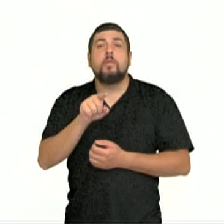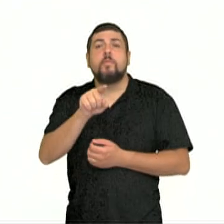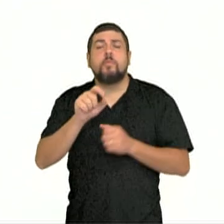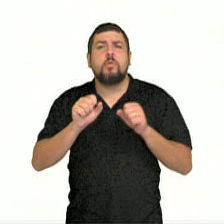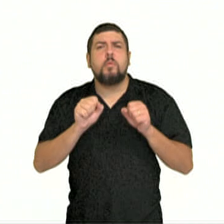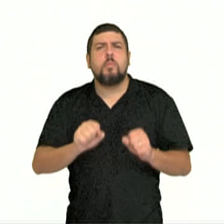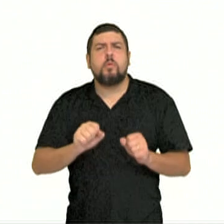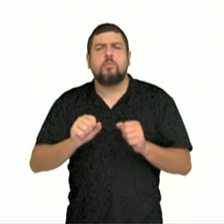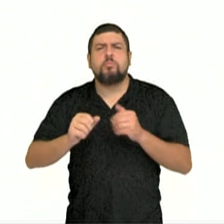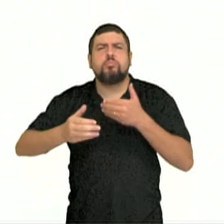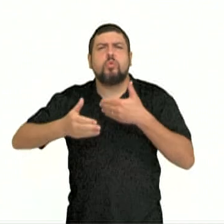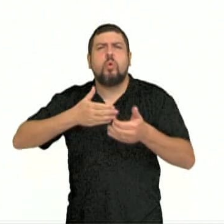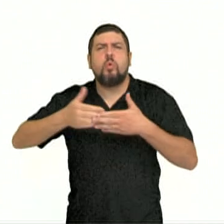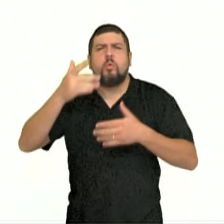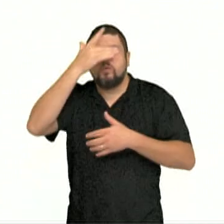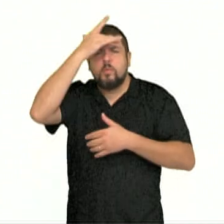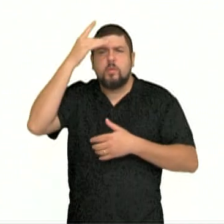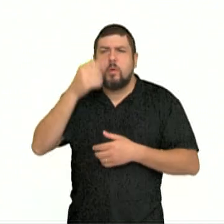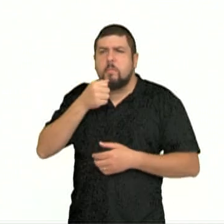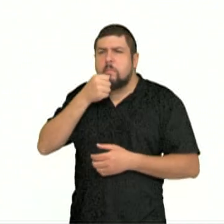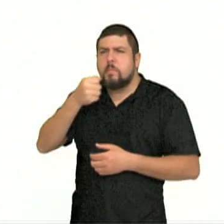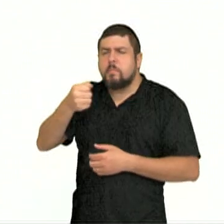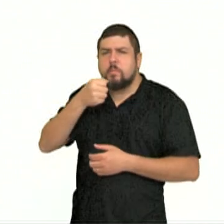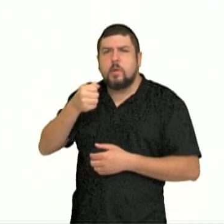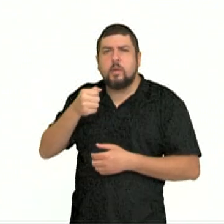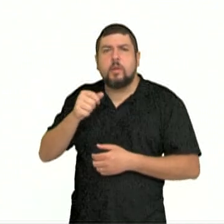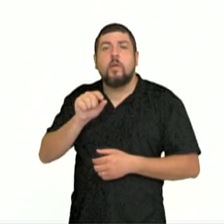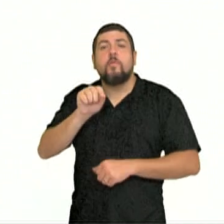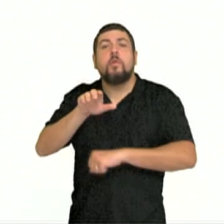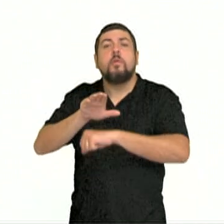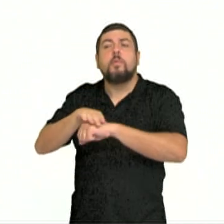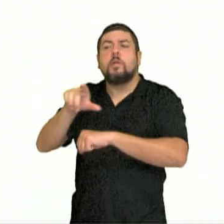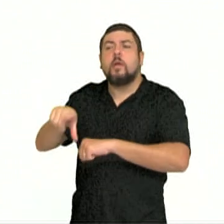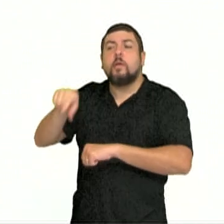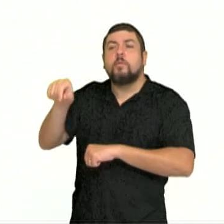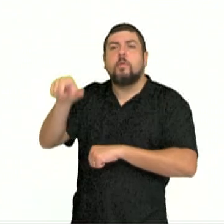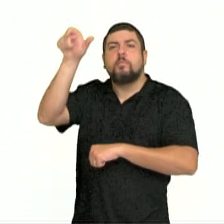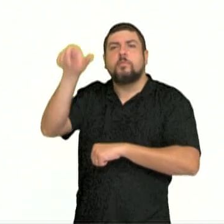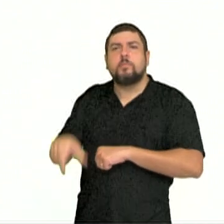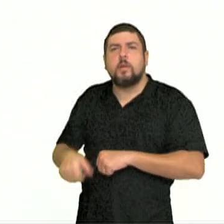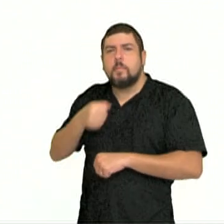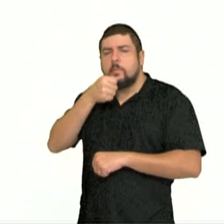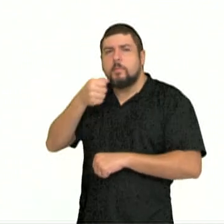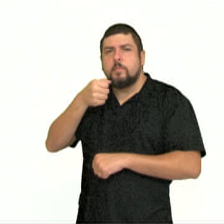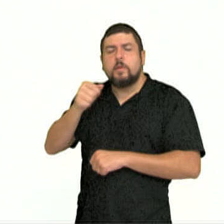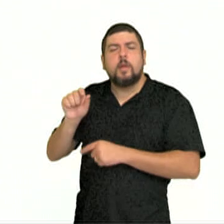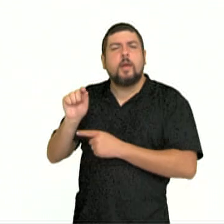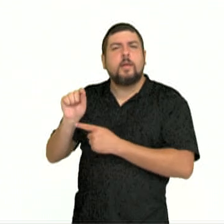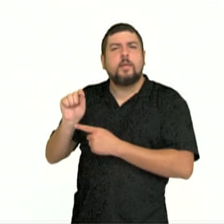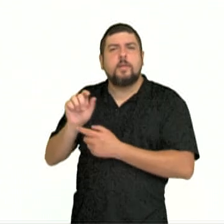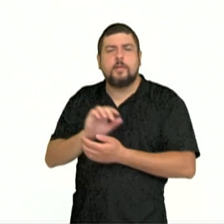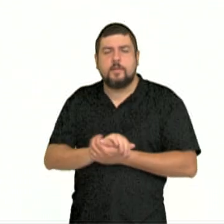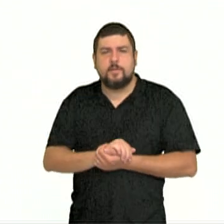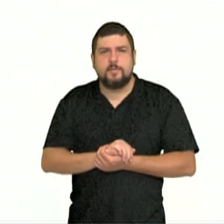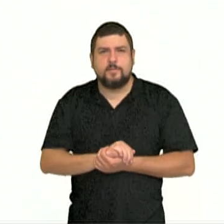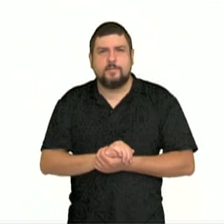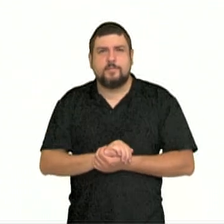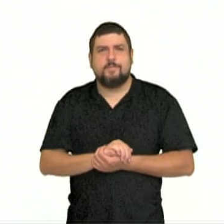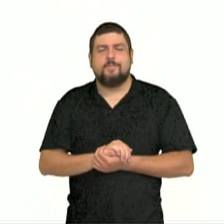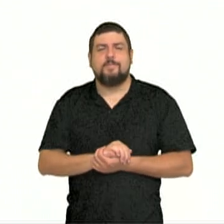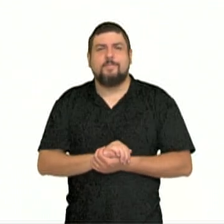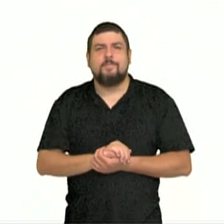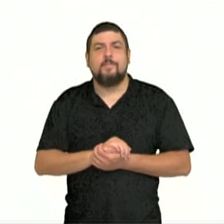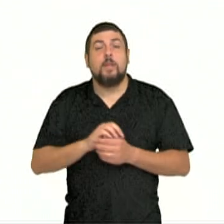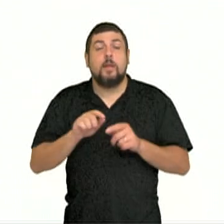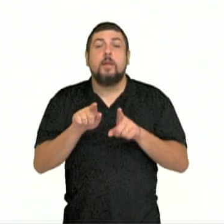no Brasil e no mundo. Quem seria e por quê? Quem você gostaria de entrevistar? Quem será que você poderia entrevistar?